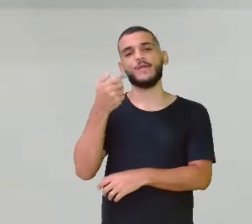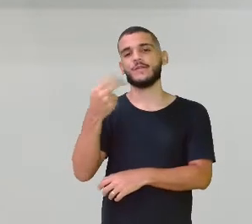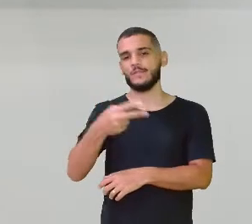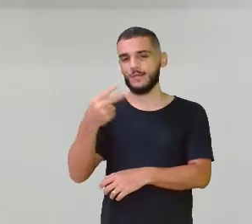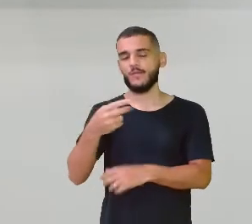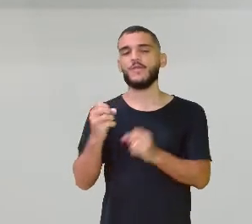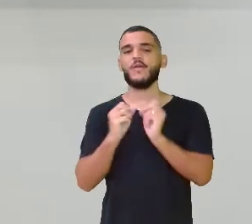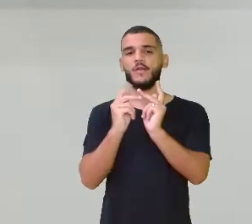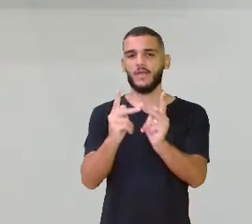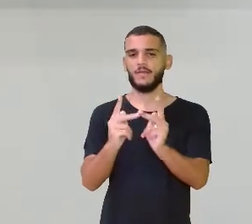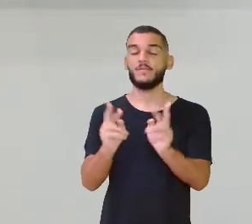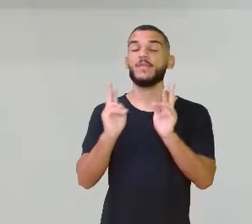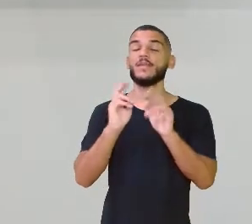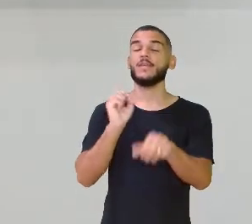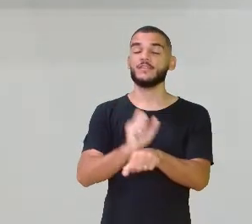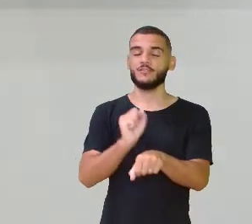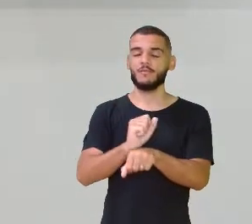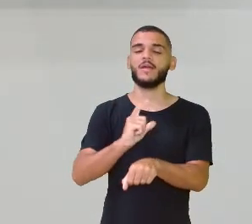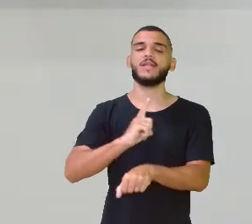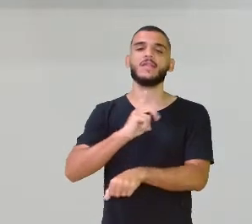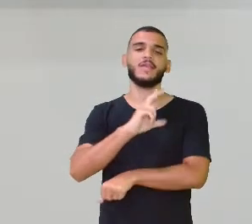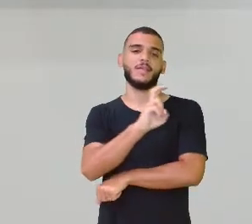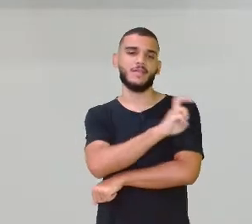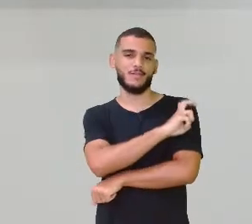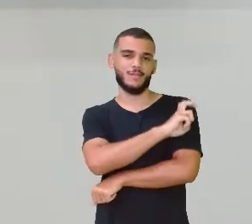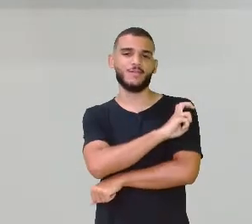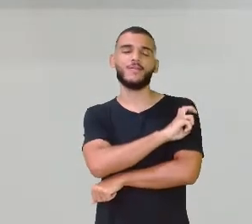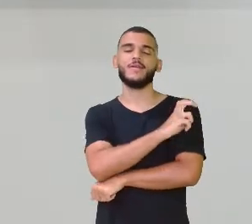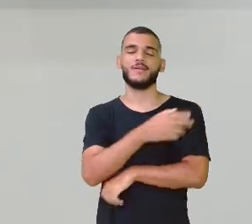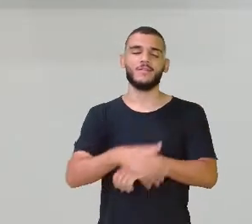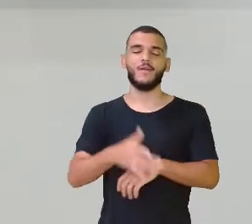fica por aí, que também tem aula do 5º ano chegando, tá? O pessoal já tá